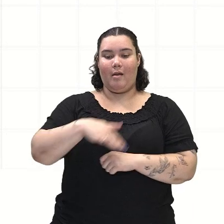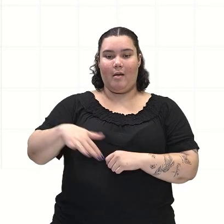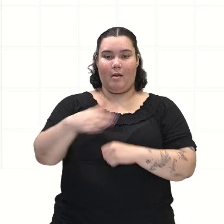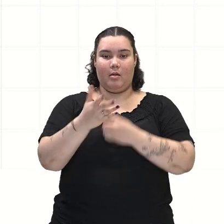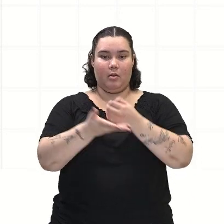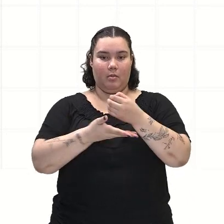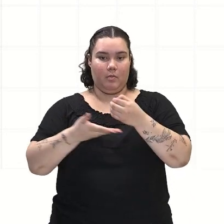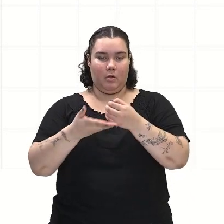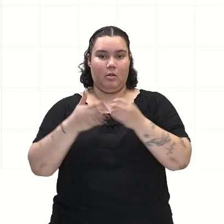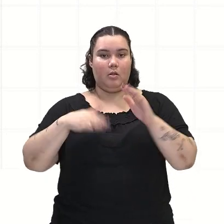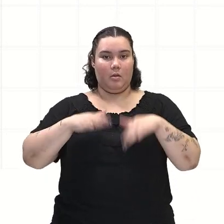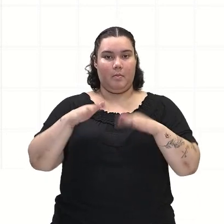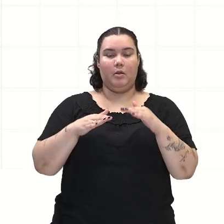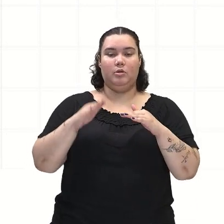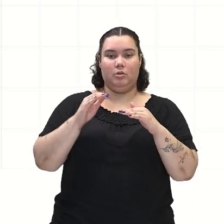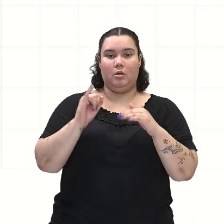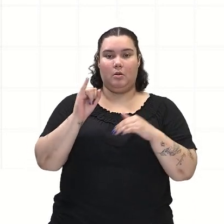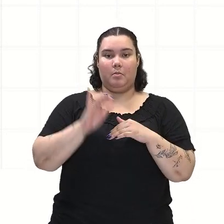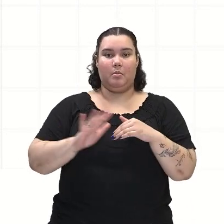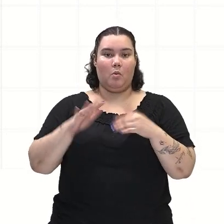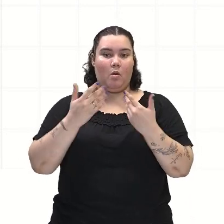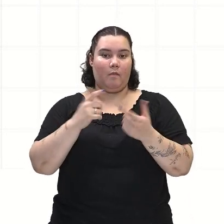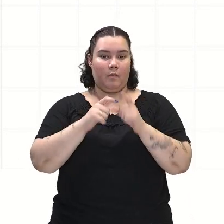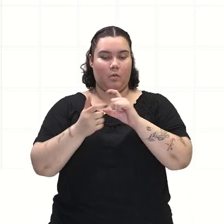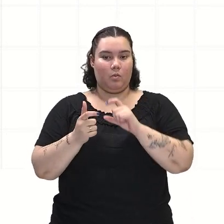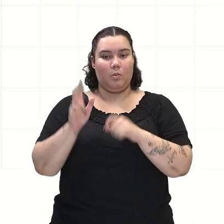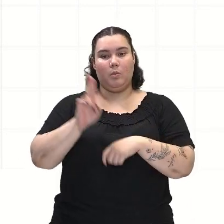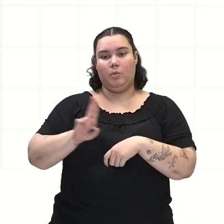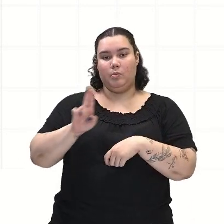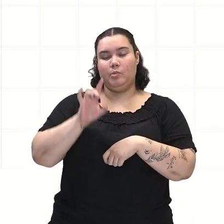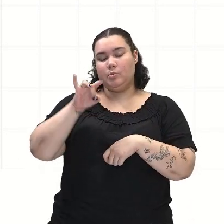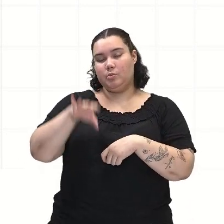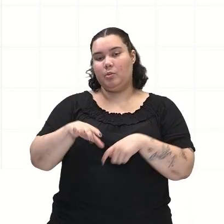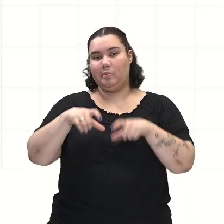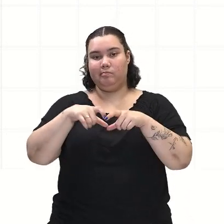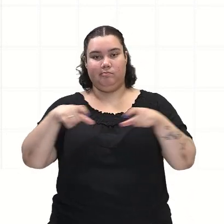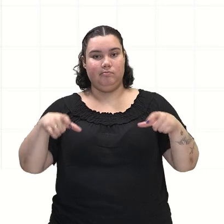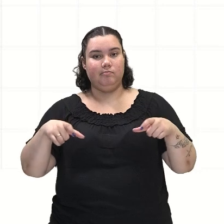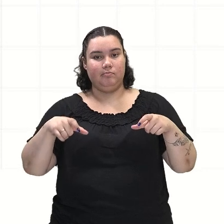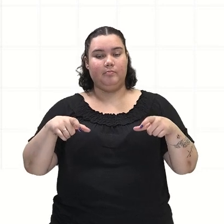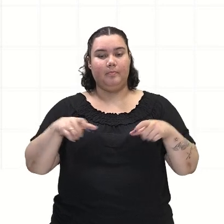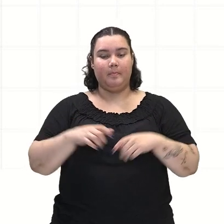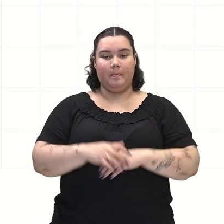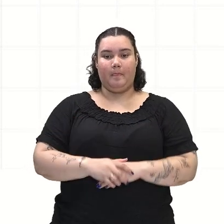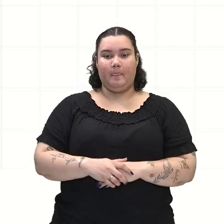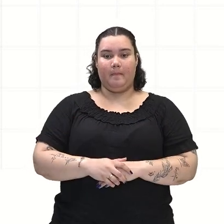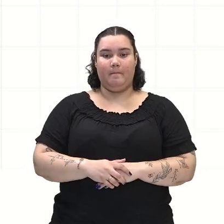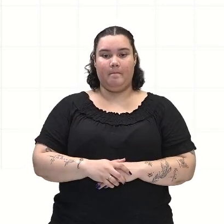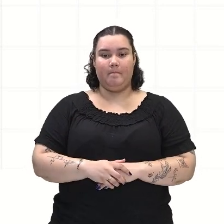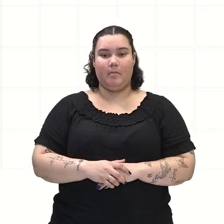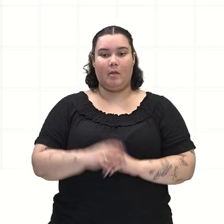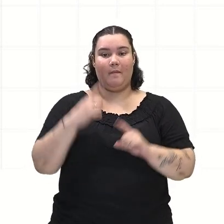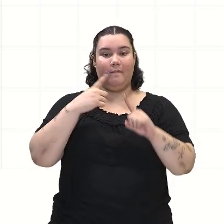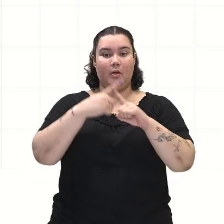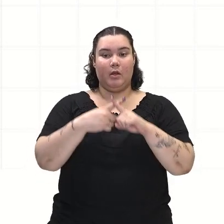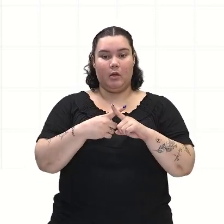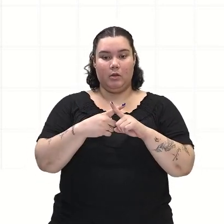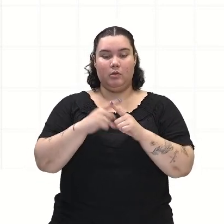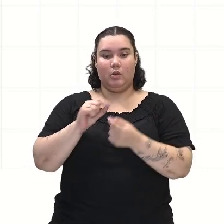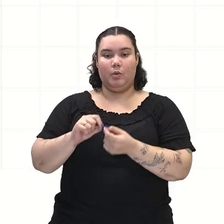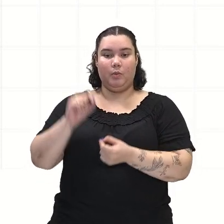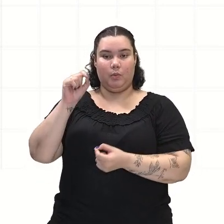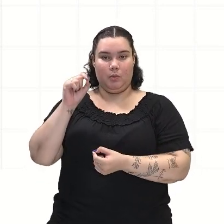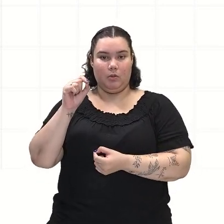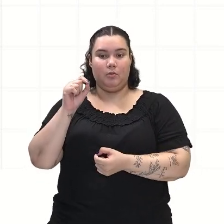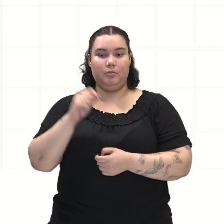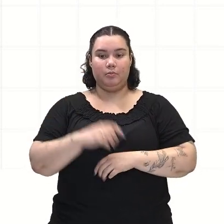vai depender da figura da base. Nesse caso, estamos trabalhando somente com retângulo. E eu vou multiplicar pela